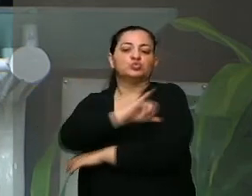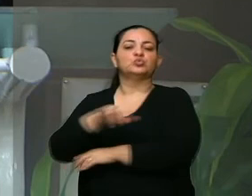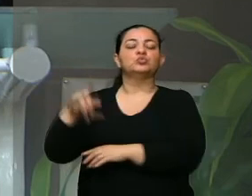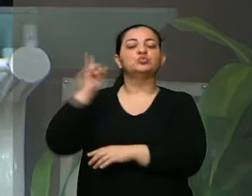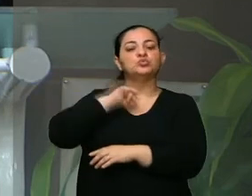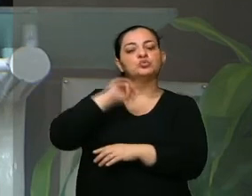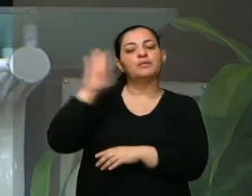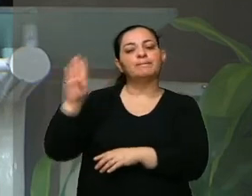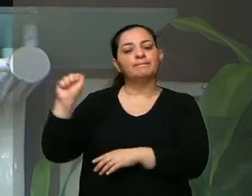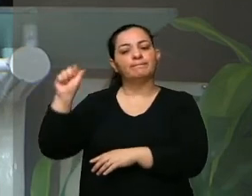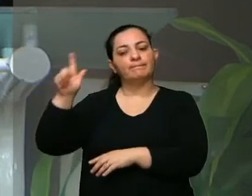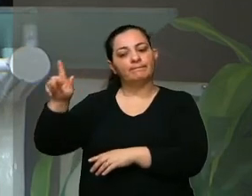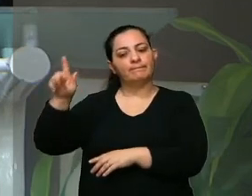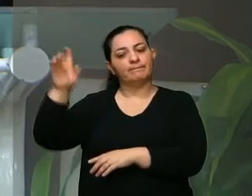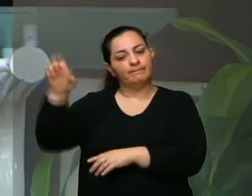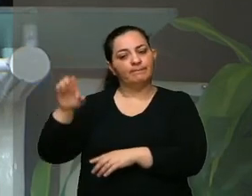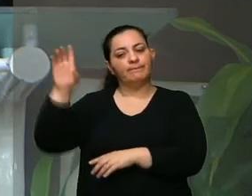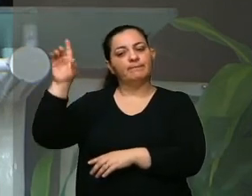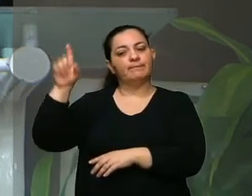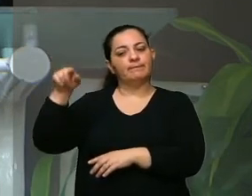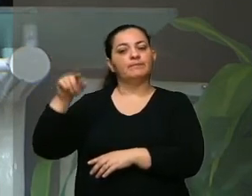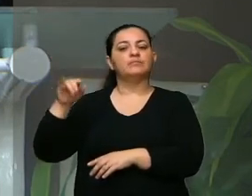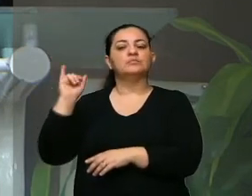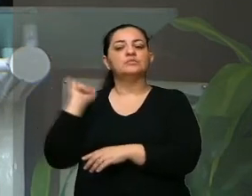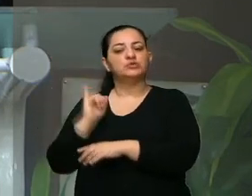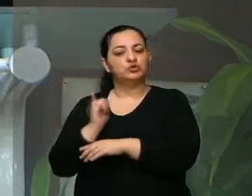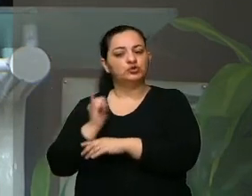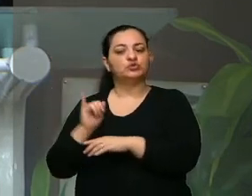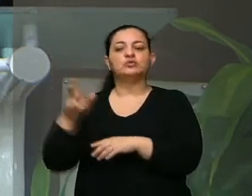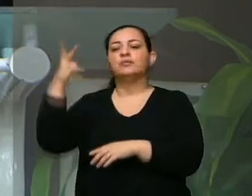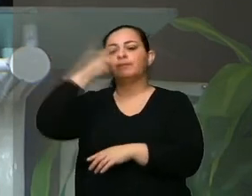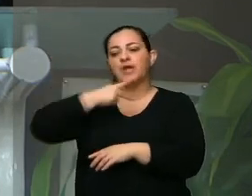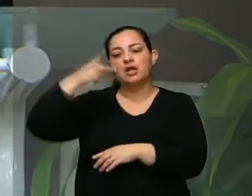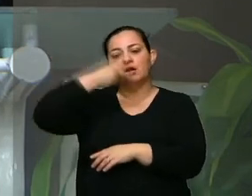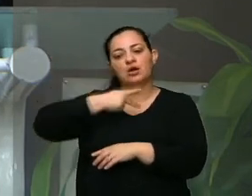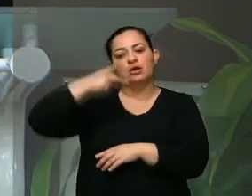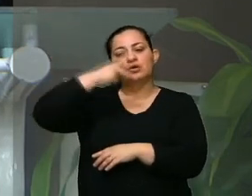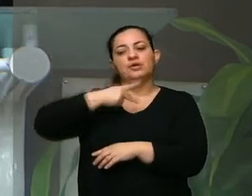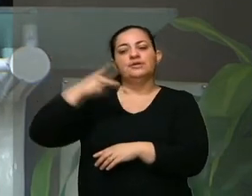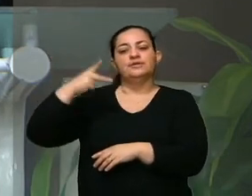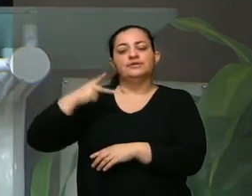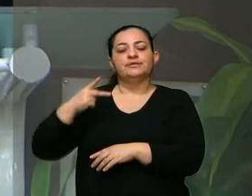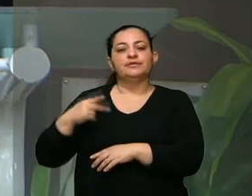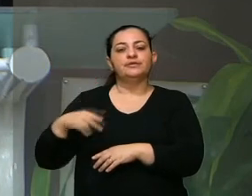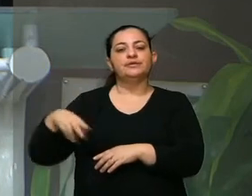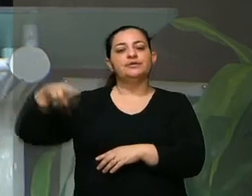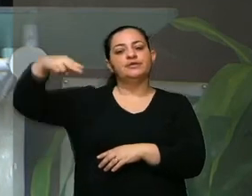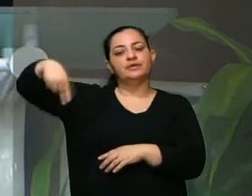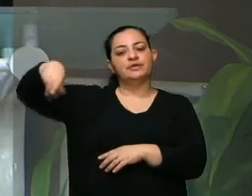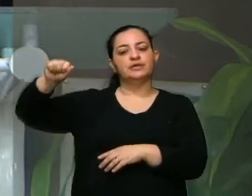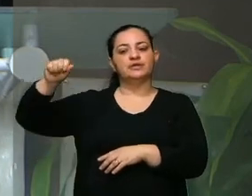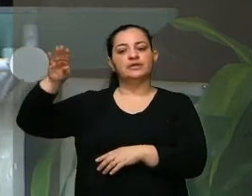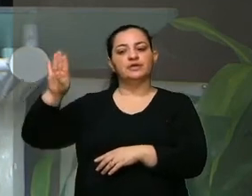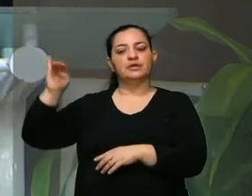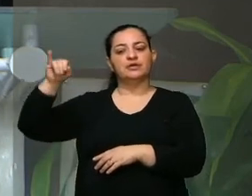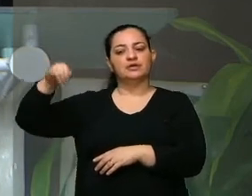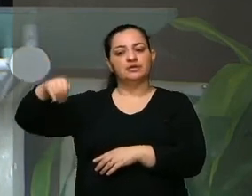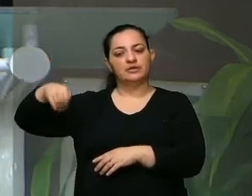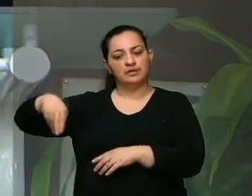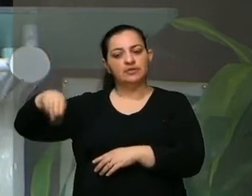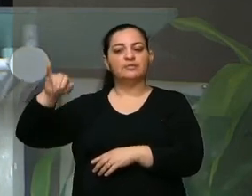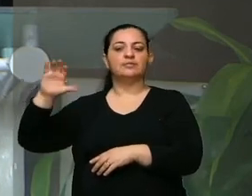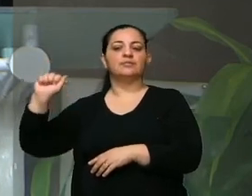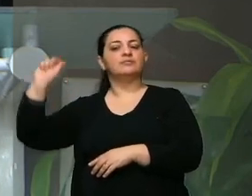bagé itajaí palhoça nab namíbia na áfrica